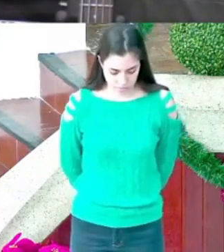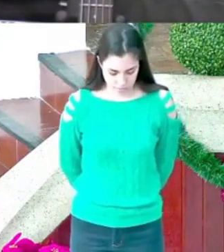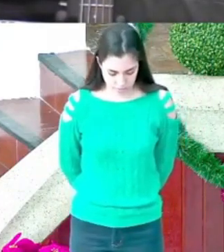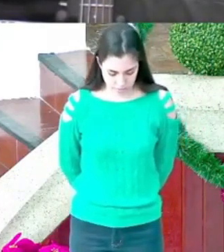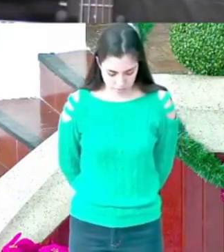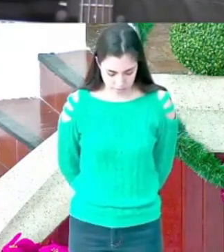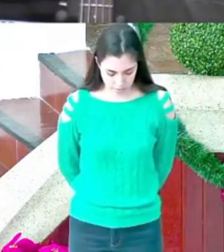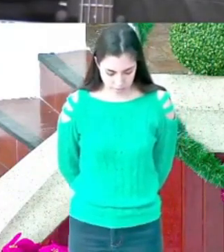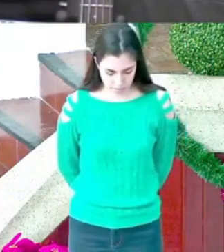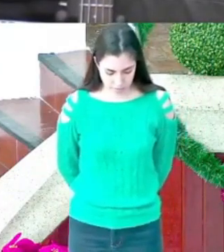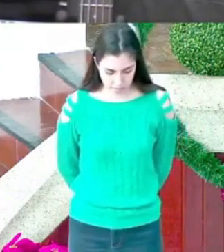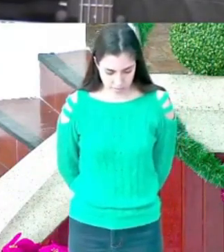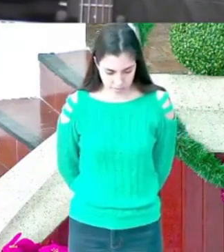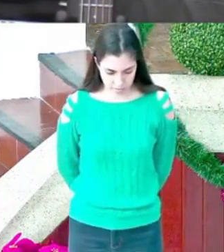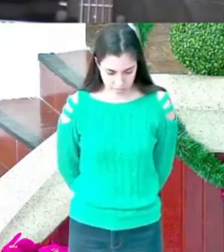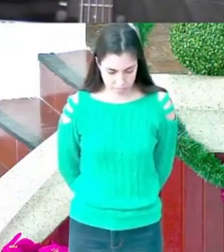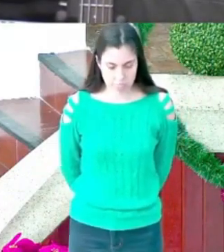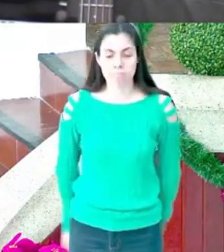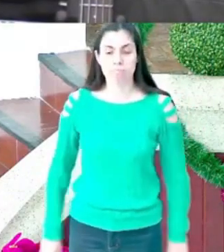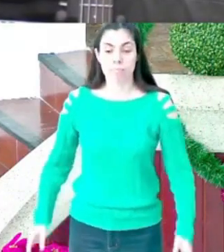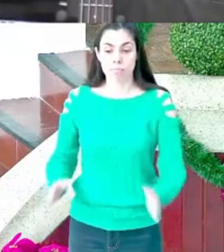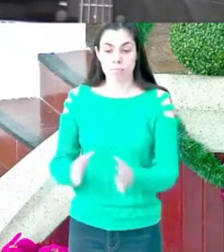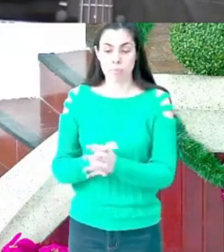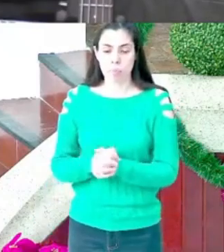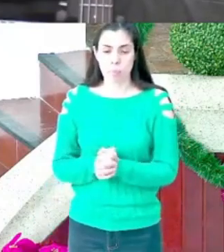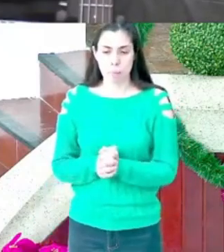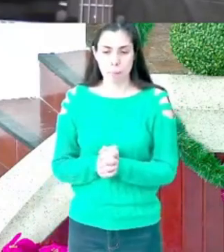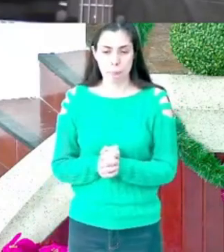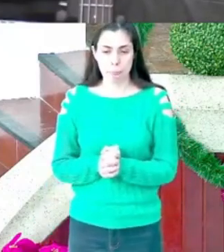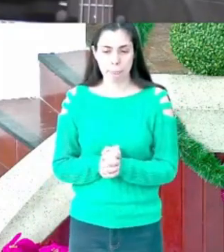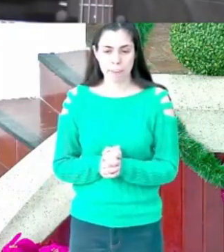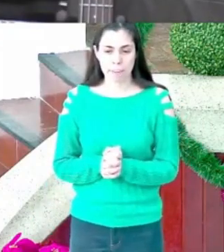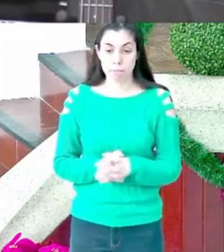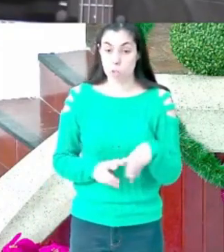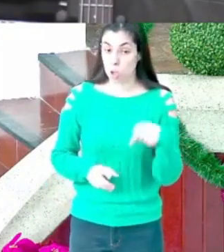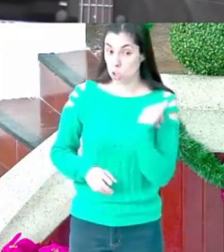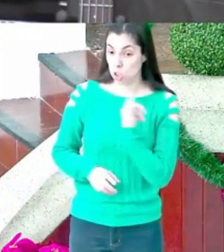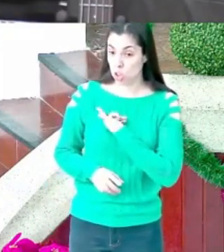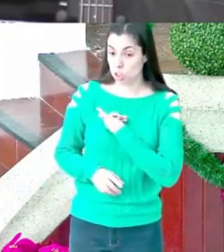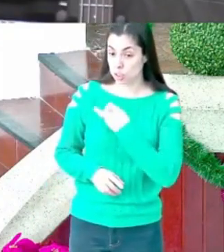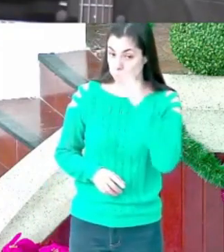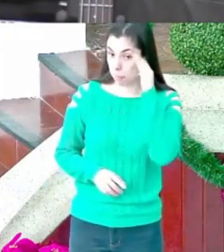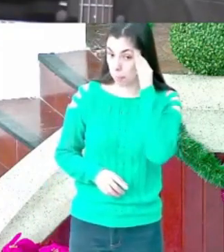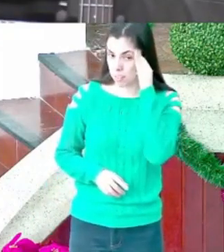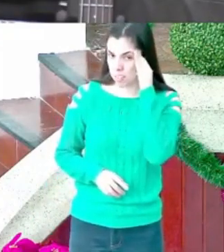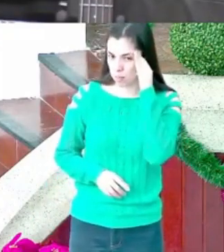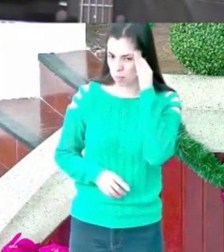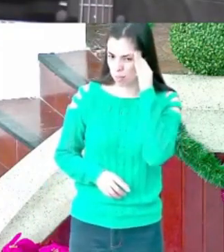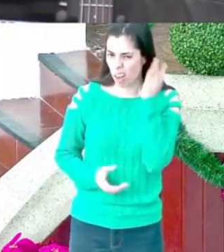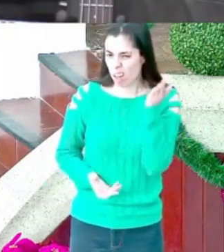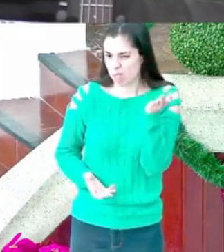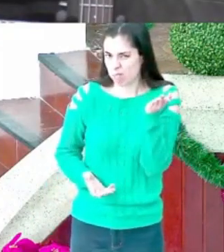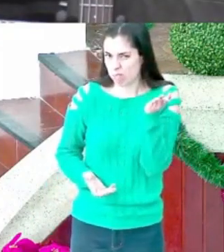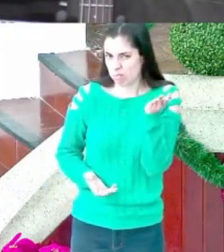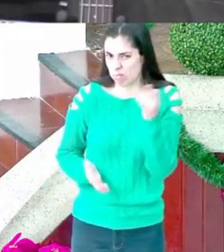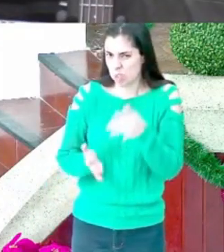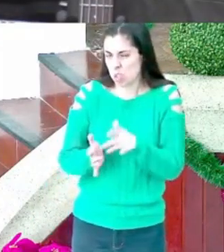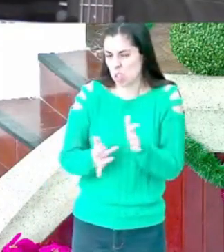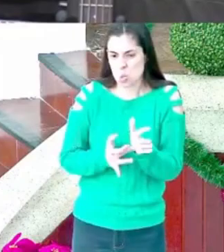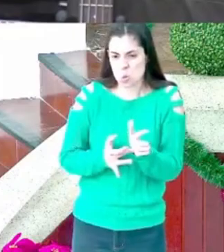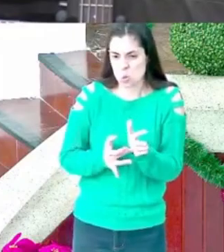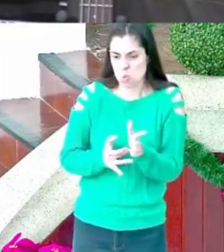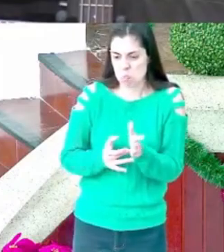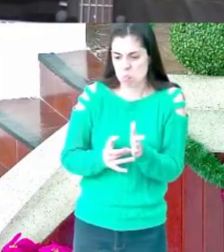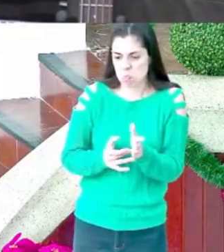há nenhuma necessidade de se esforçar, de suar a camisa e buscar esta autodisciplina,